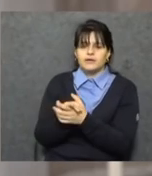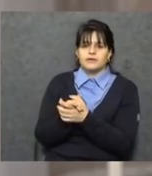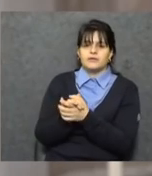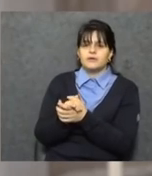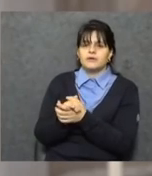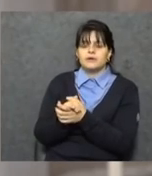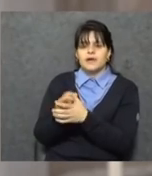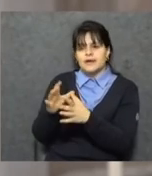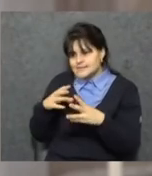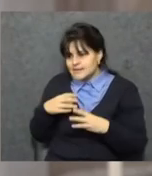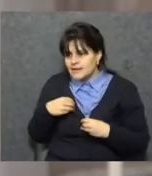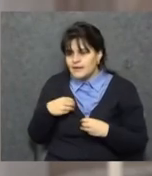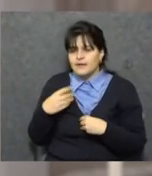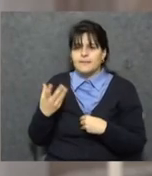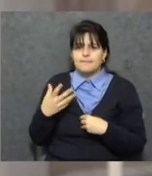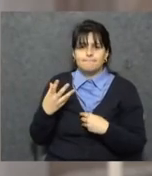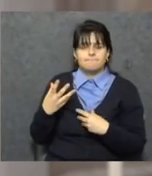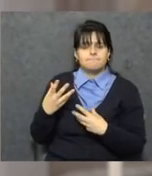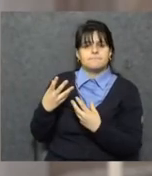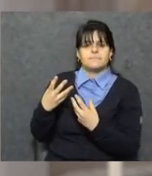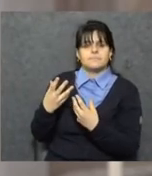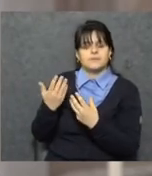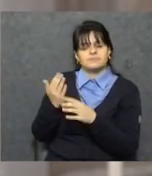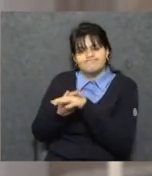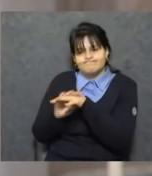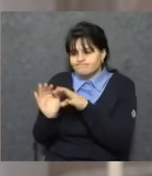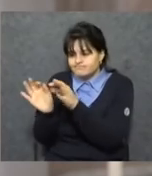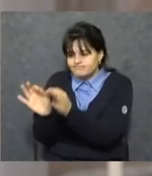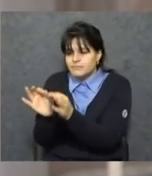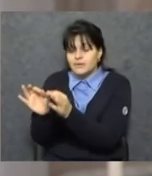momentos difíceis, fazem milagres